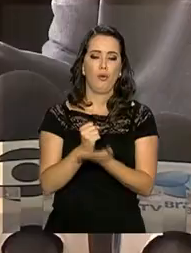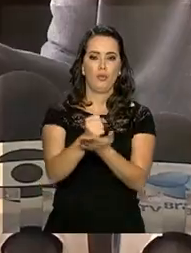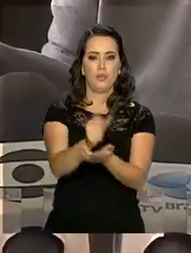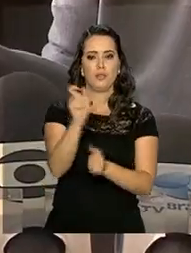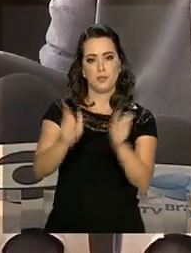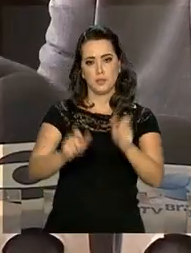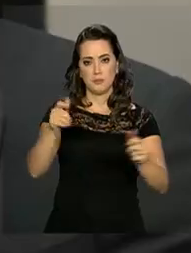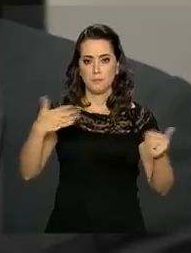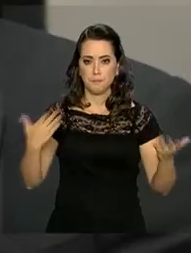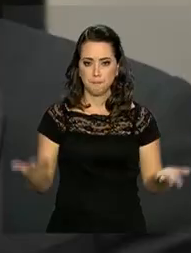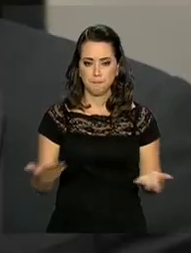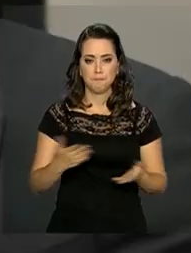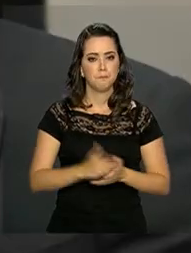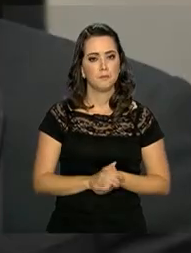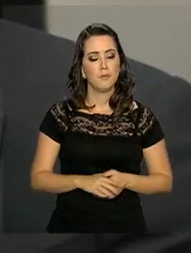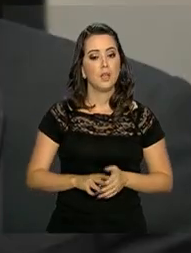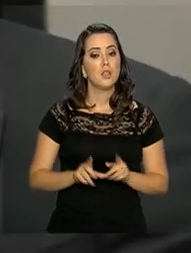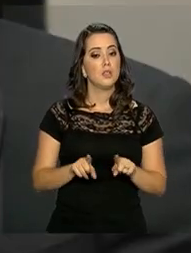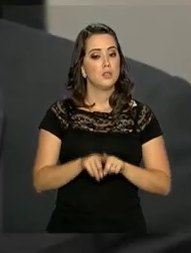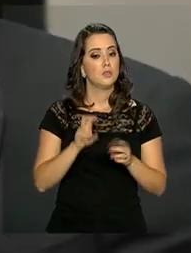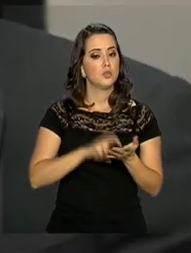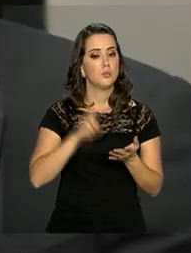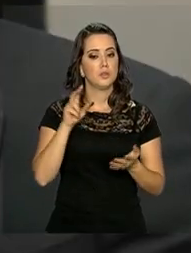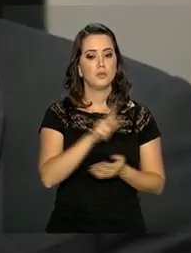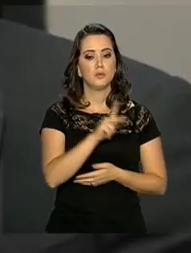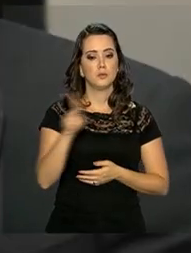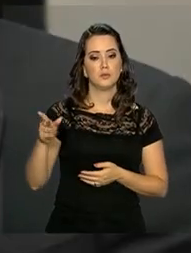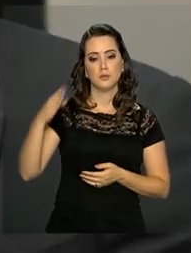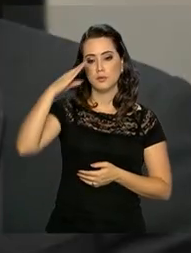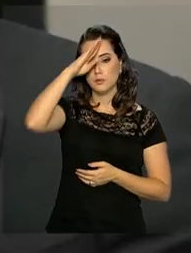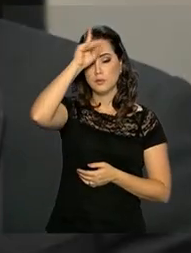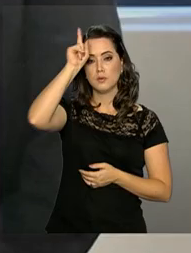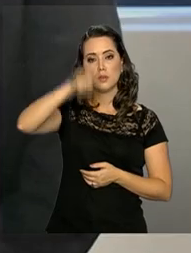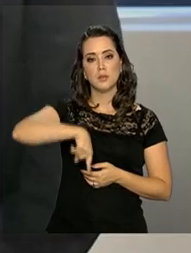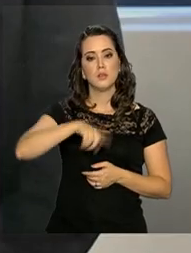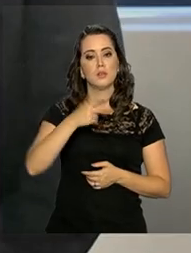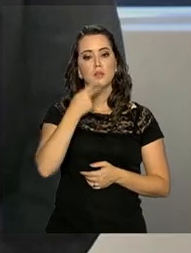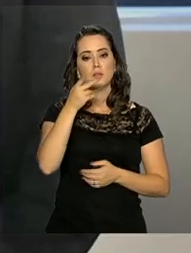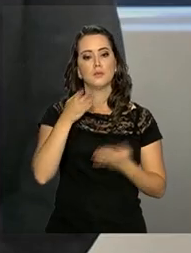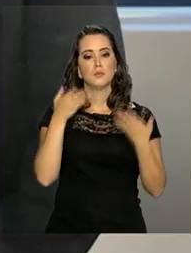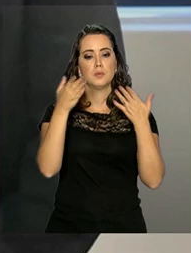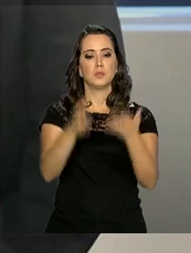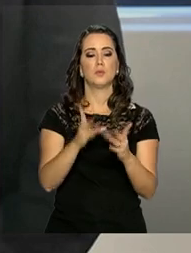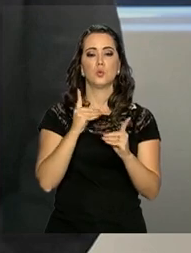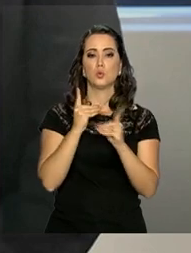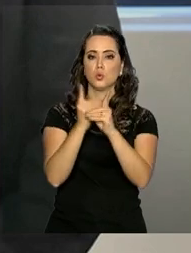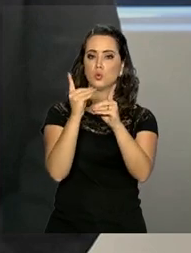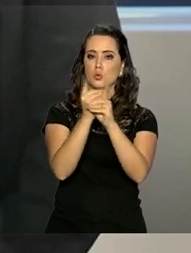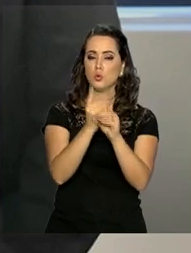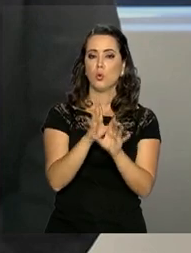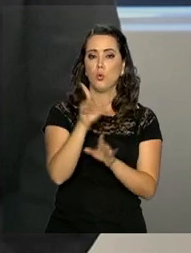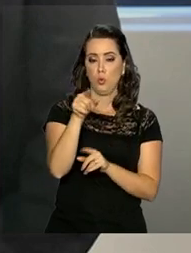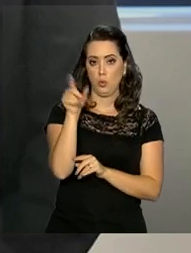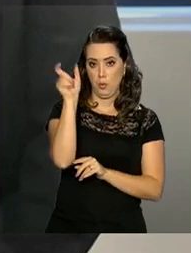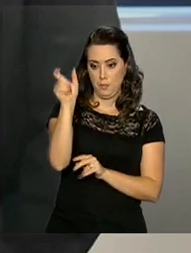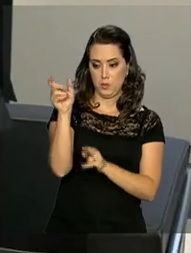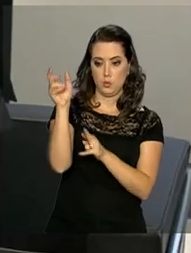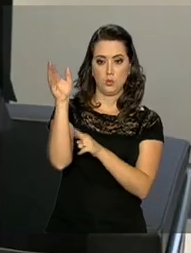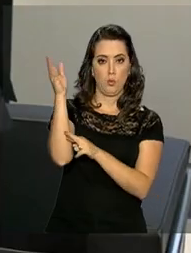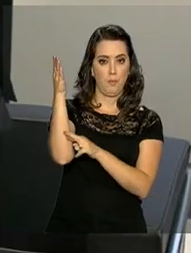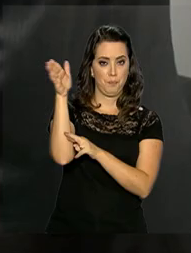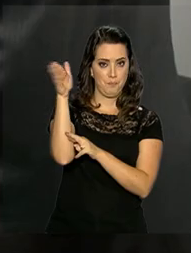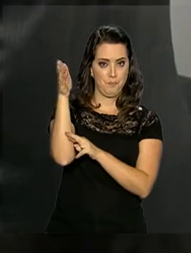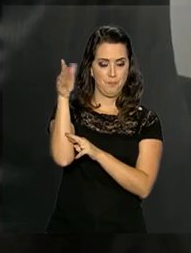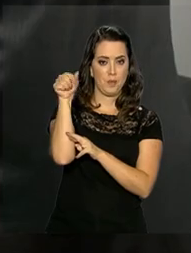cidadão brasileiro. Ainda pela manhã, o presidente eleito Jair Bolsonaro participou de encontros com os embaixadores do Líbano,